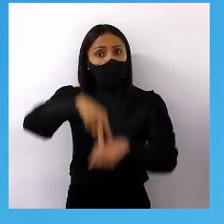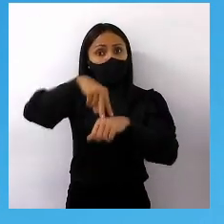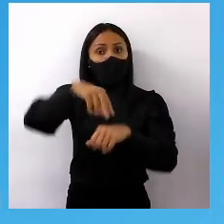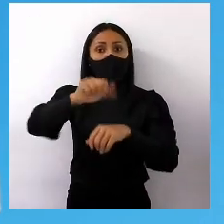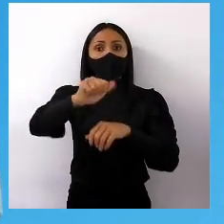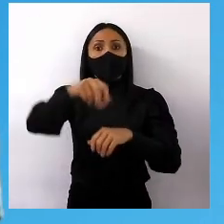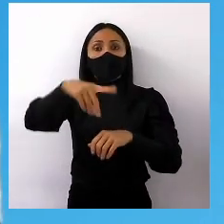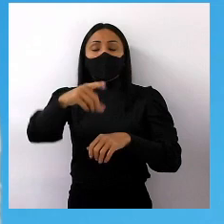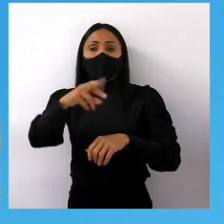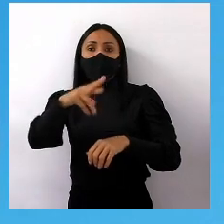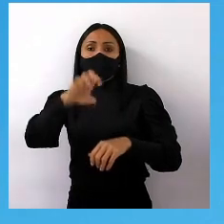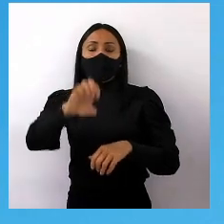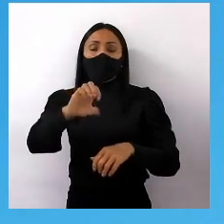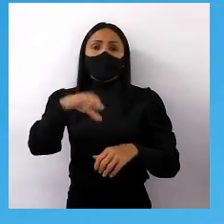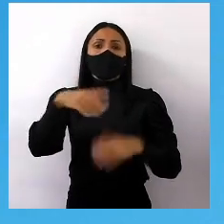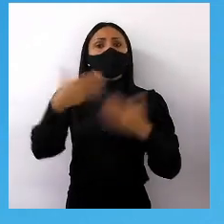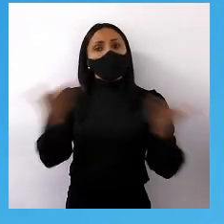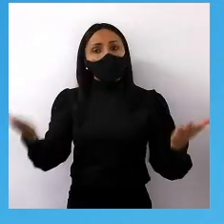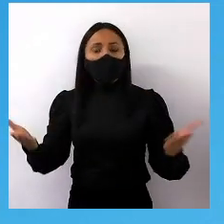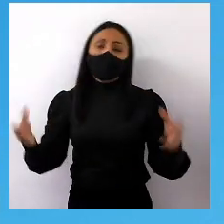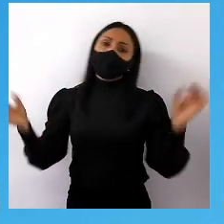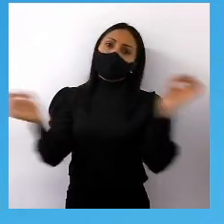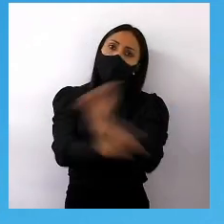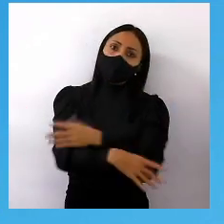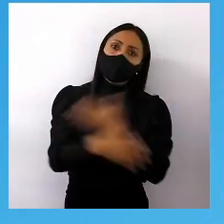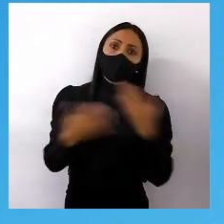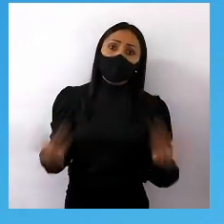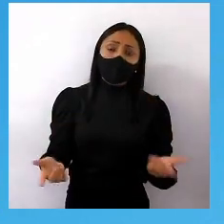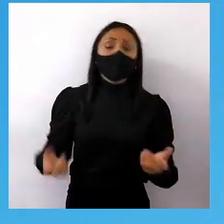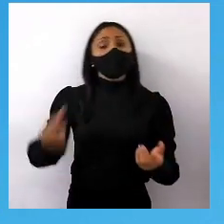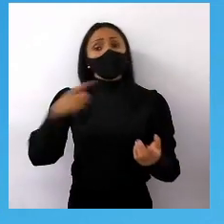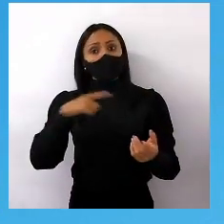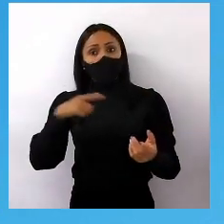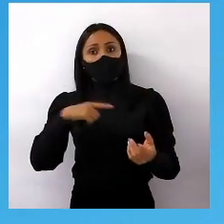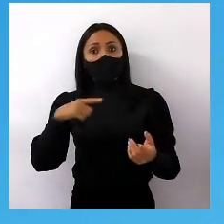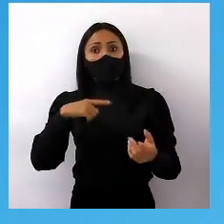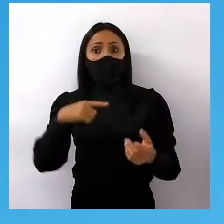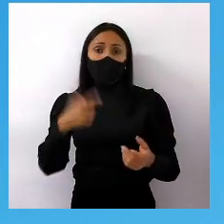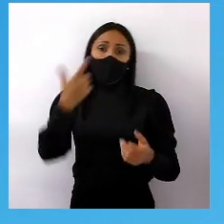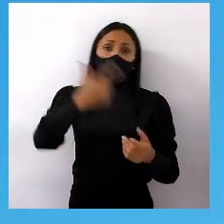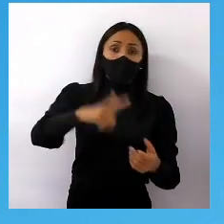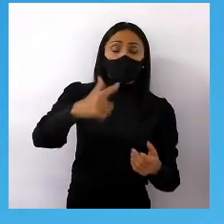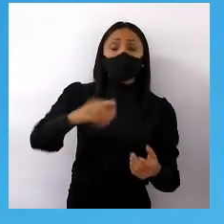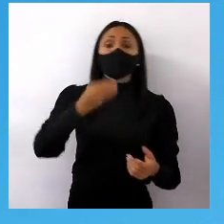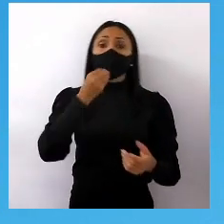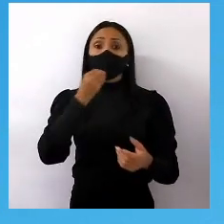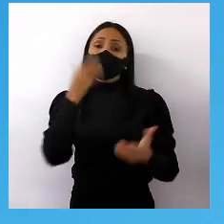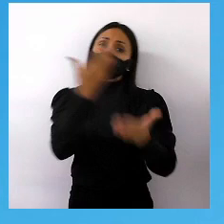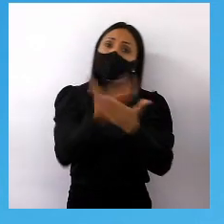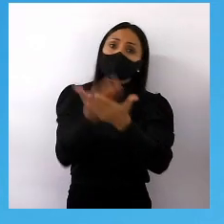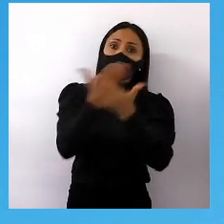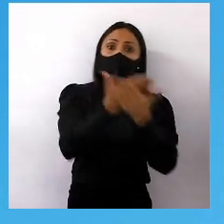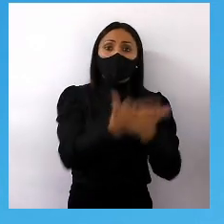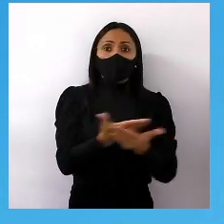Madureira. Então, gente, por hoje é só, mas teremos no futuro outras aulas